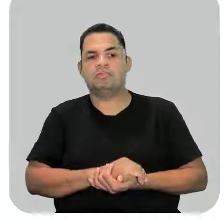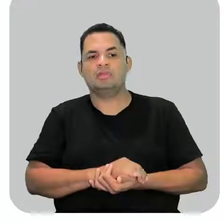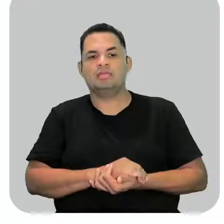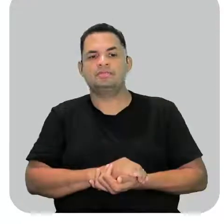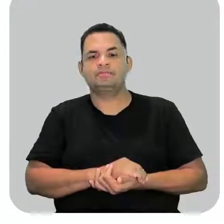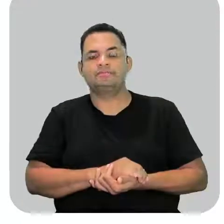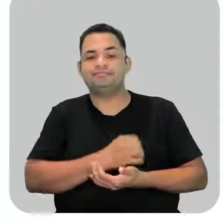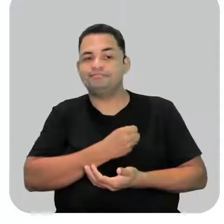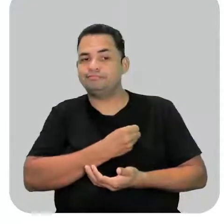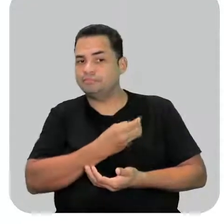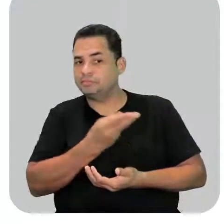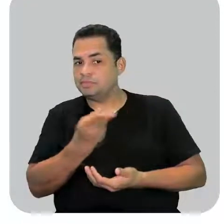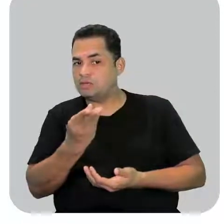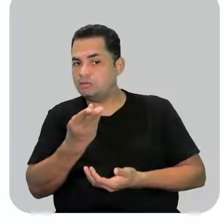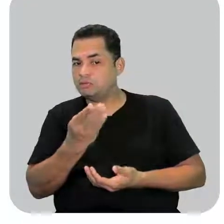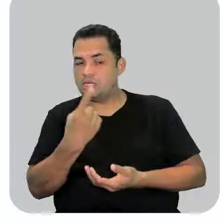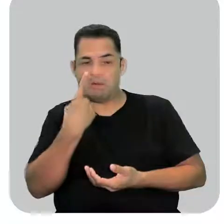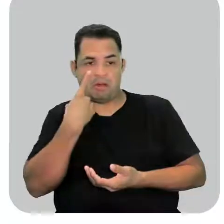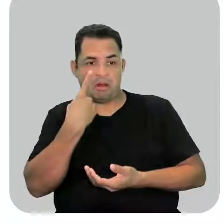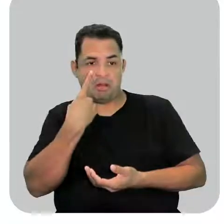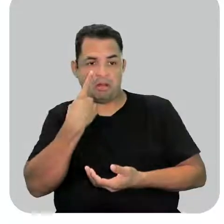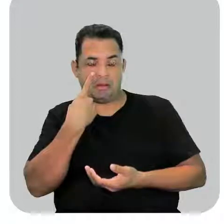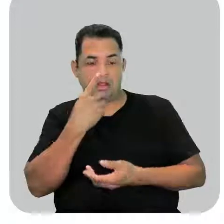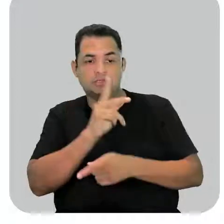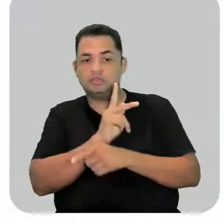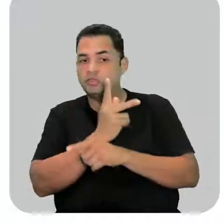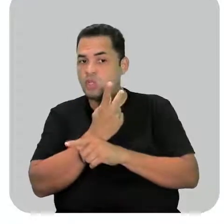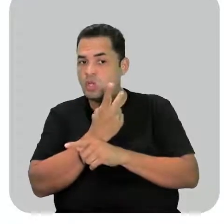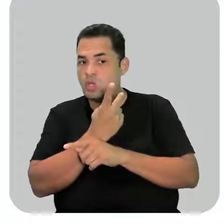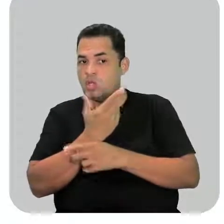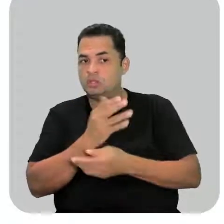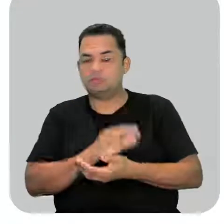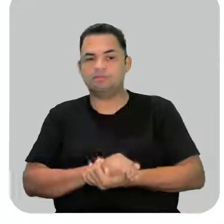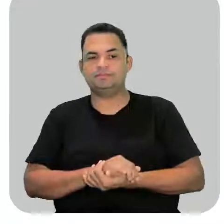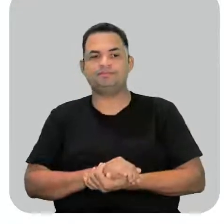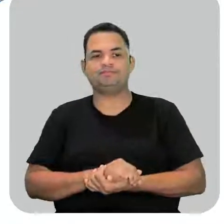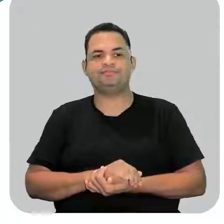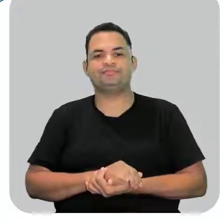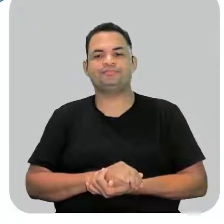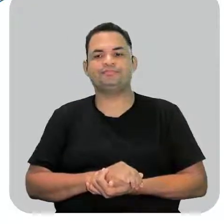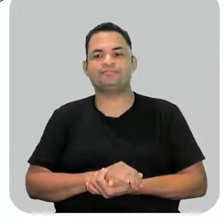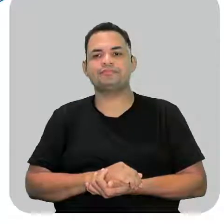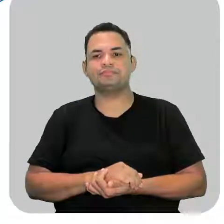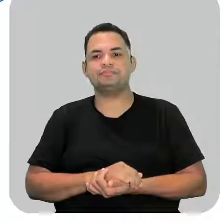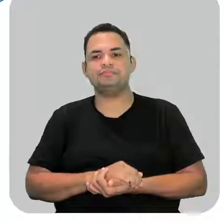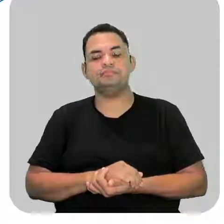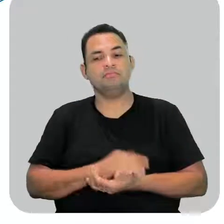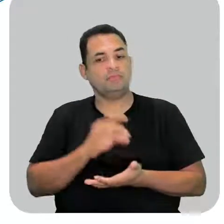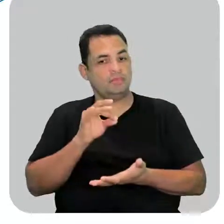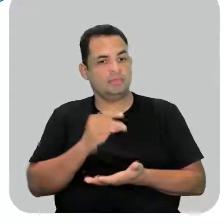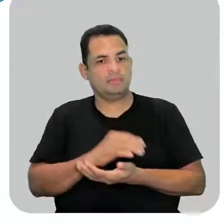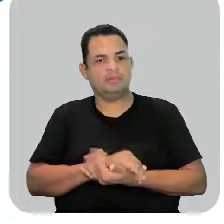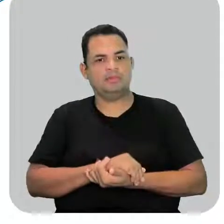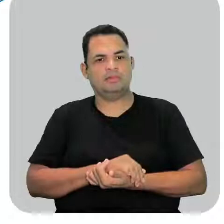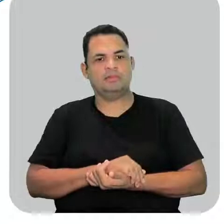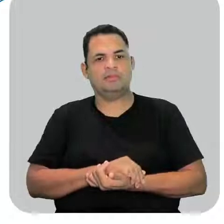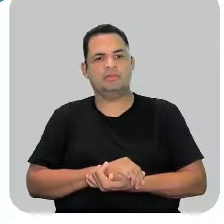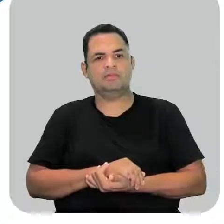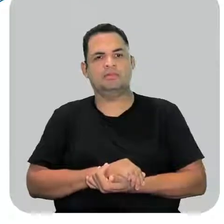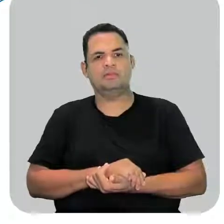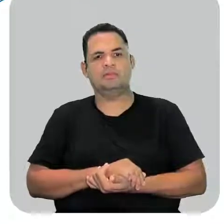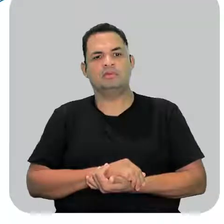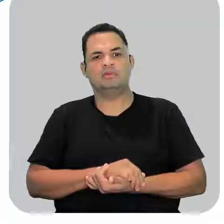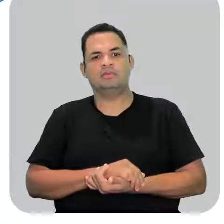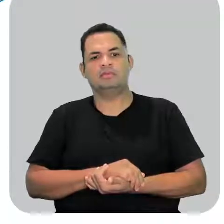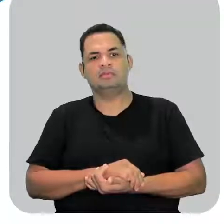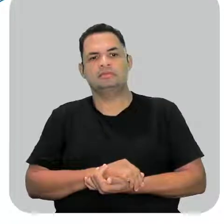ser a quantidade de hidrogênio. Porque nitrogênio, ó, só tem 1. E realmente, só tem 1 na nossa fórmula. Aí